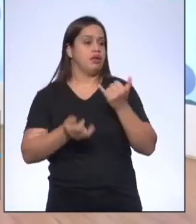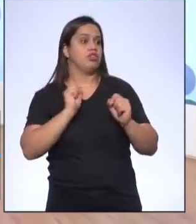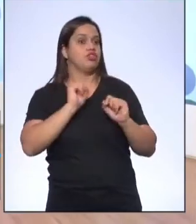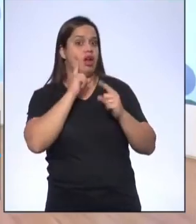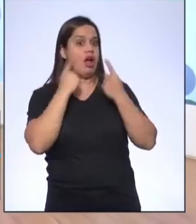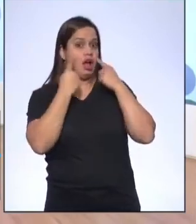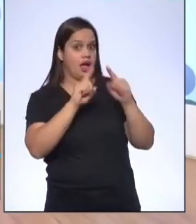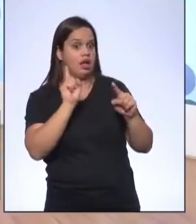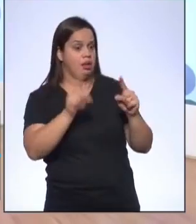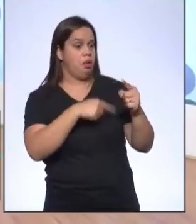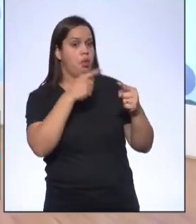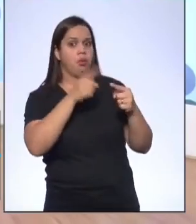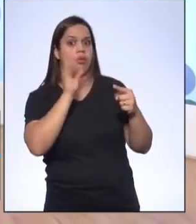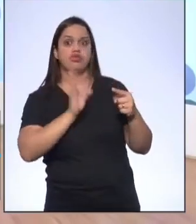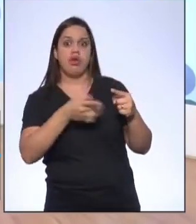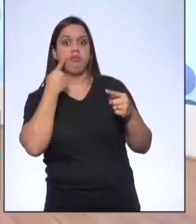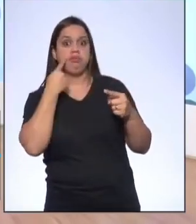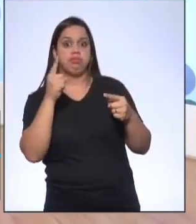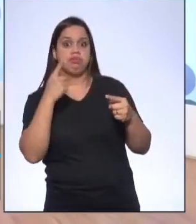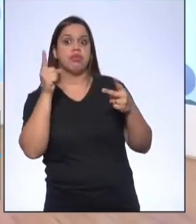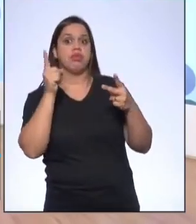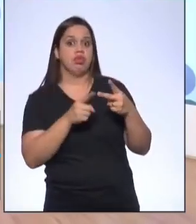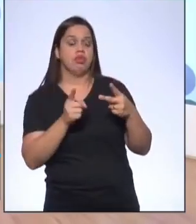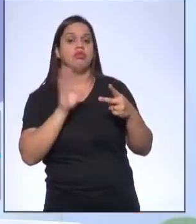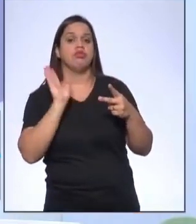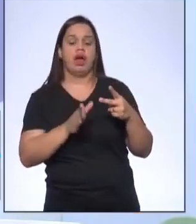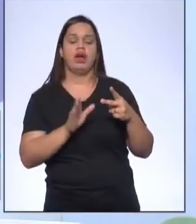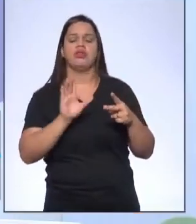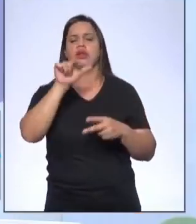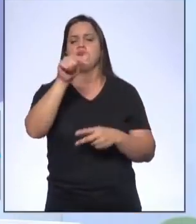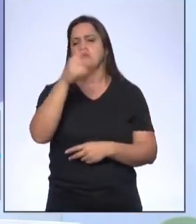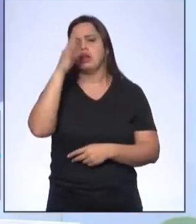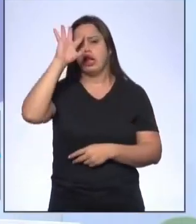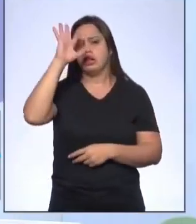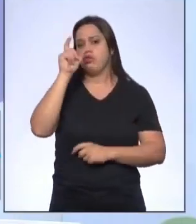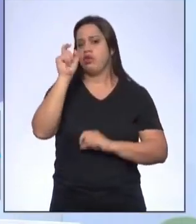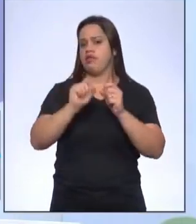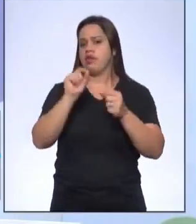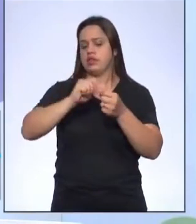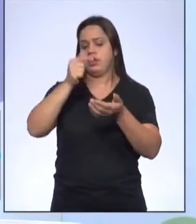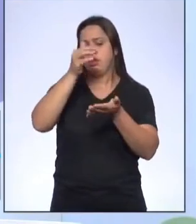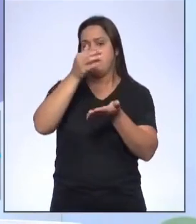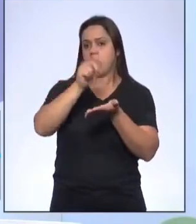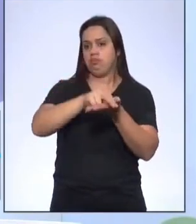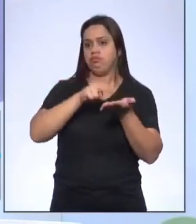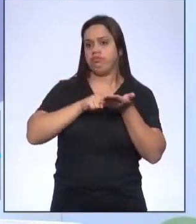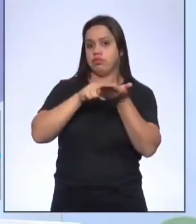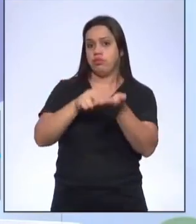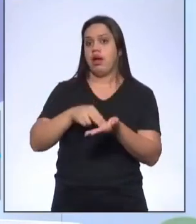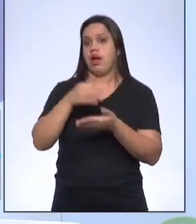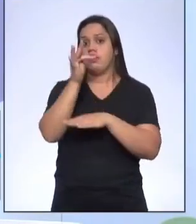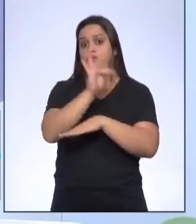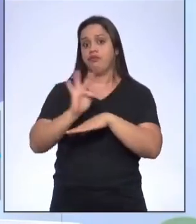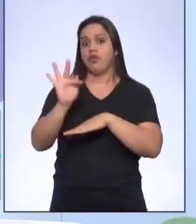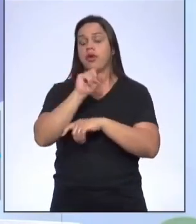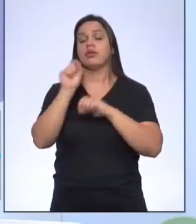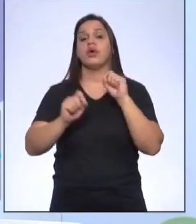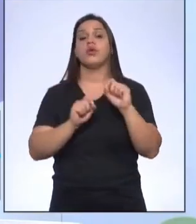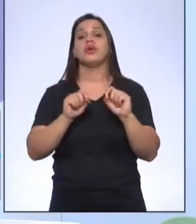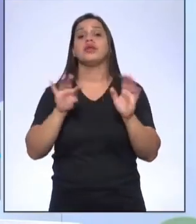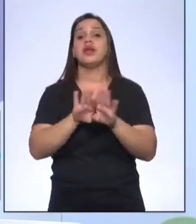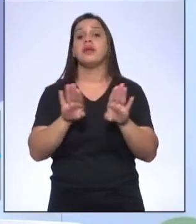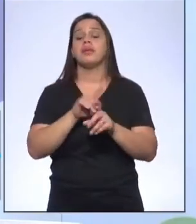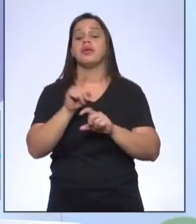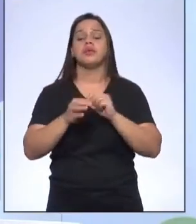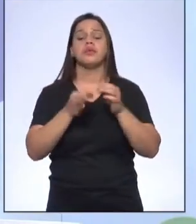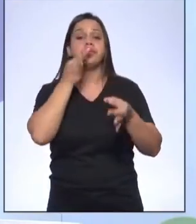Então, ele resolveu, né, fazer uma carta mais formal, será? Isso. E os argumentos? Então, aqui é interessante a gente voltar, ó. No